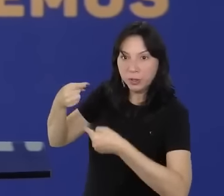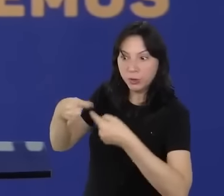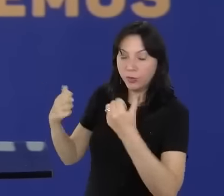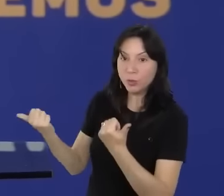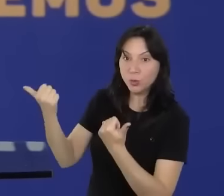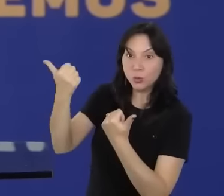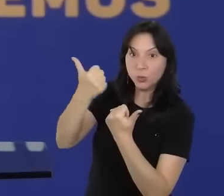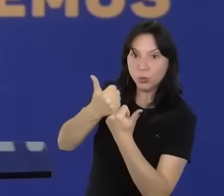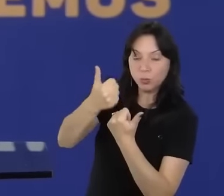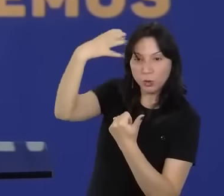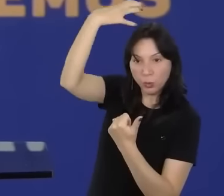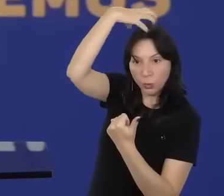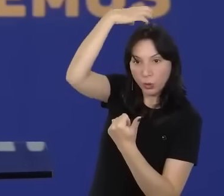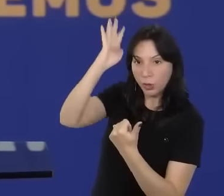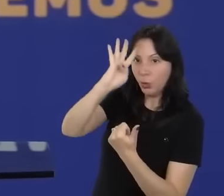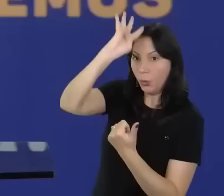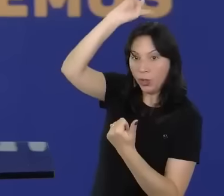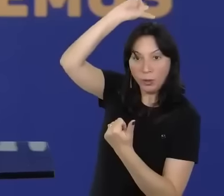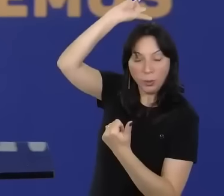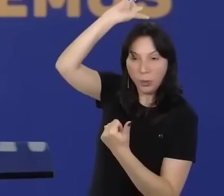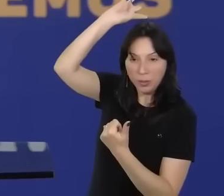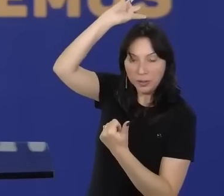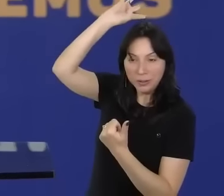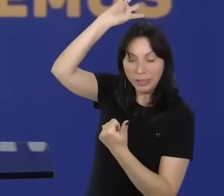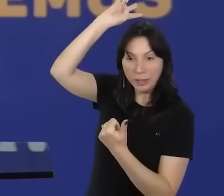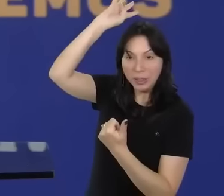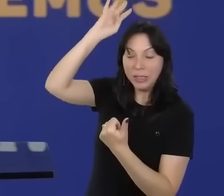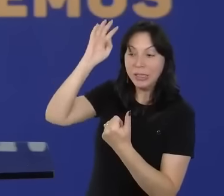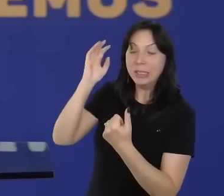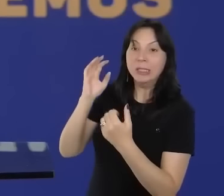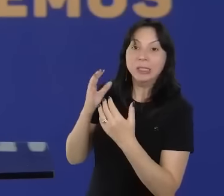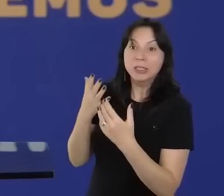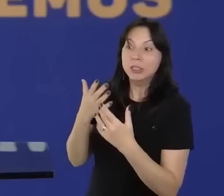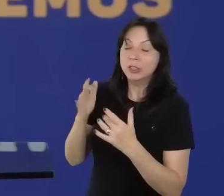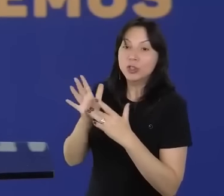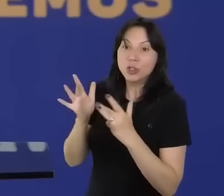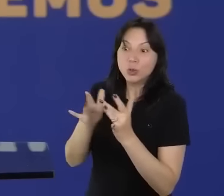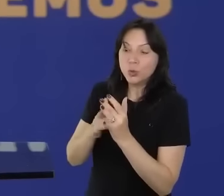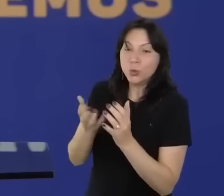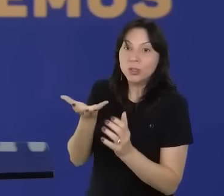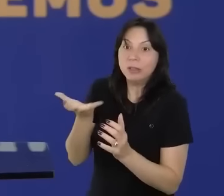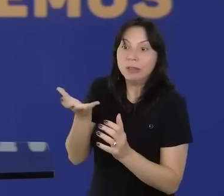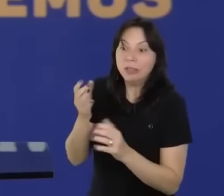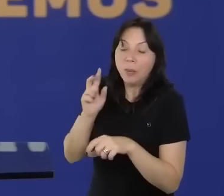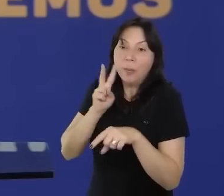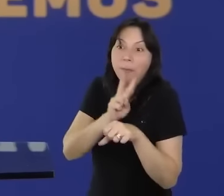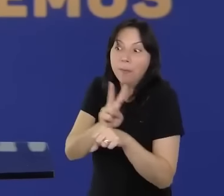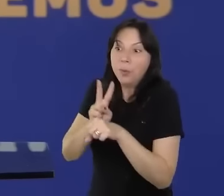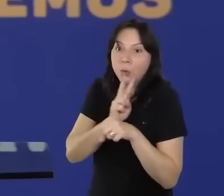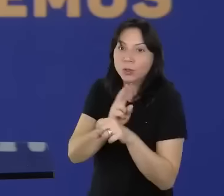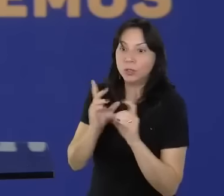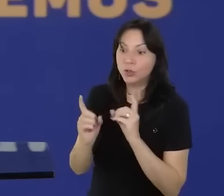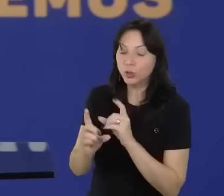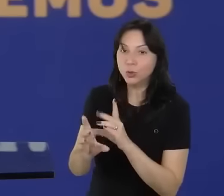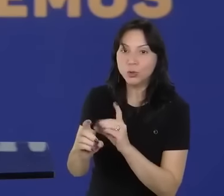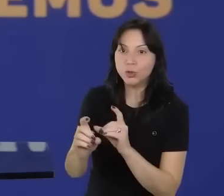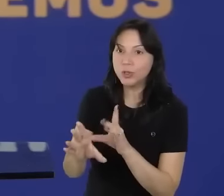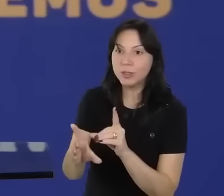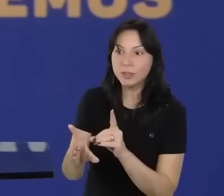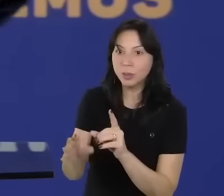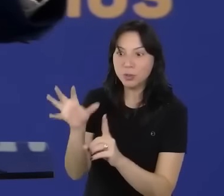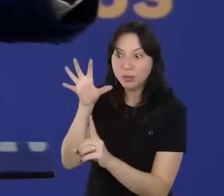agora e Jesus não quer que os discípulos entrem nessa conjuntura sedutora então Jesus os tira